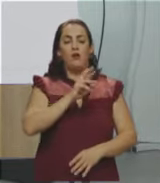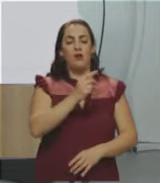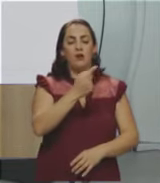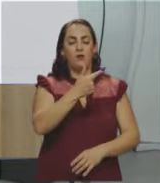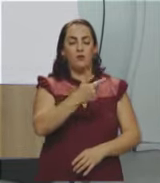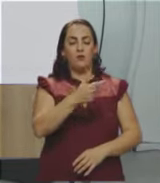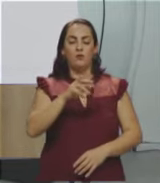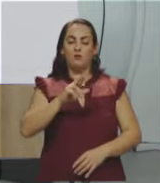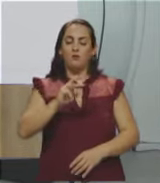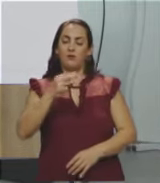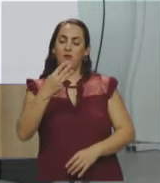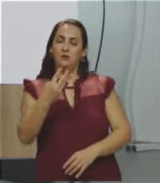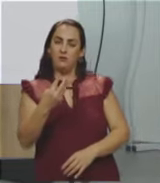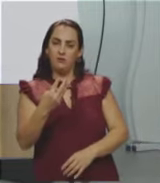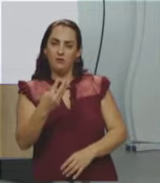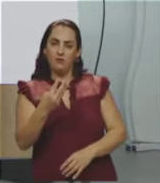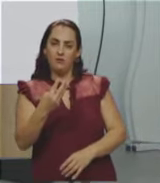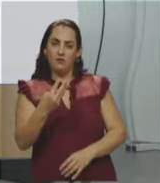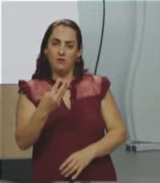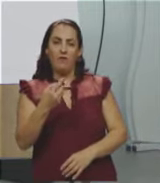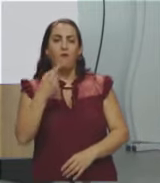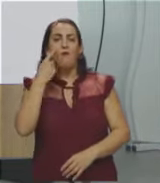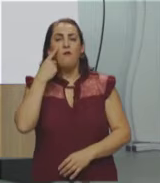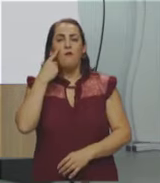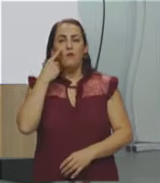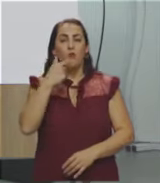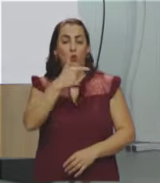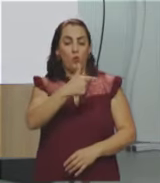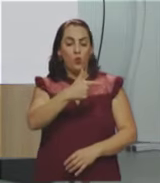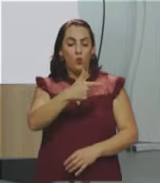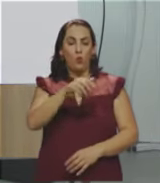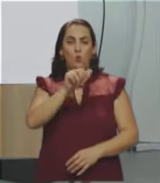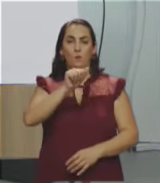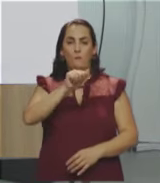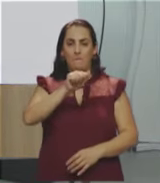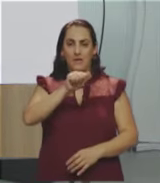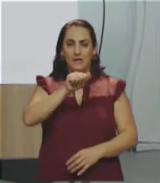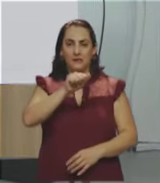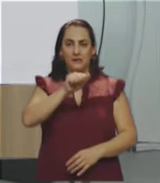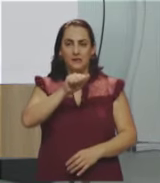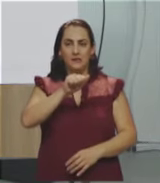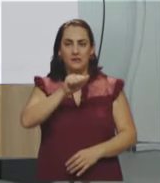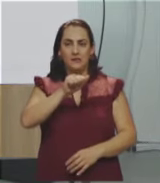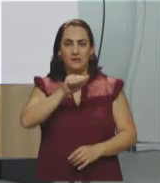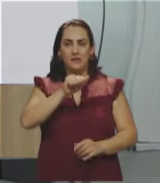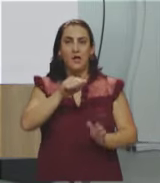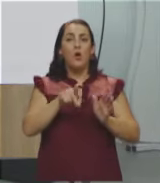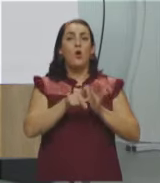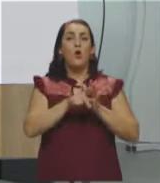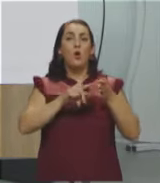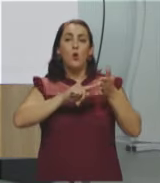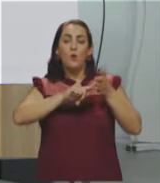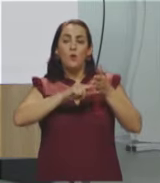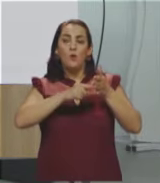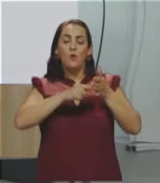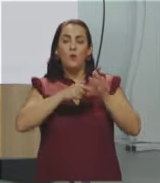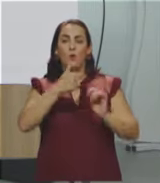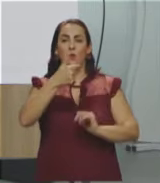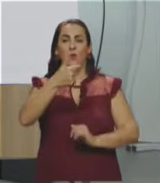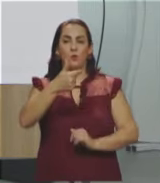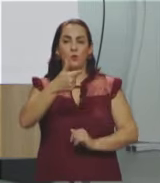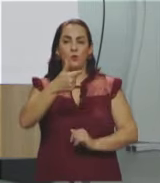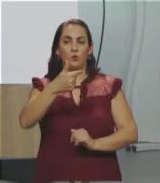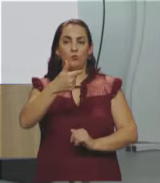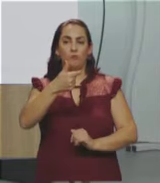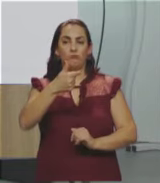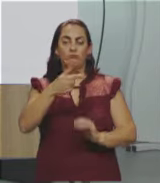e no resistor R3. Olha, aqui deu 2 amperes, não deu? Como a corrente I1 é o dobro, então aqui vai ser